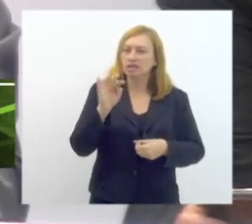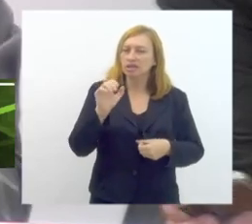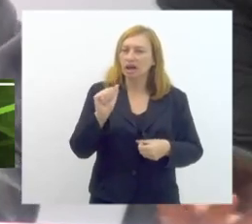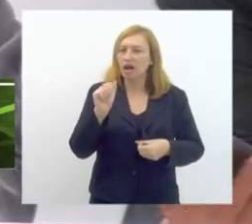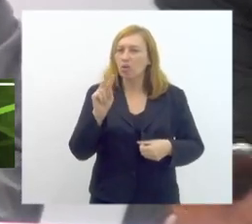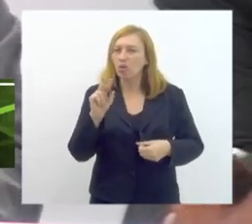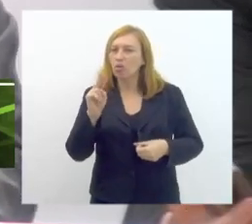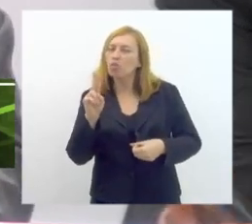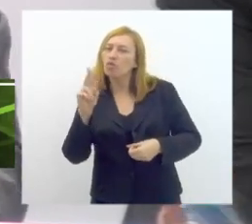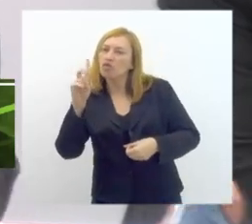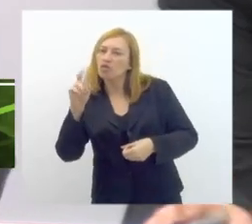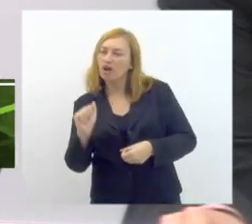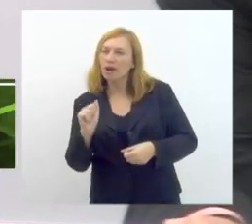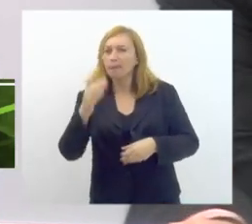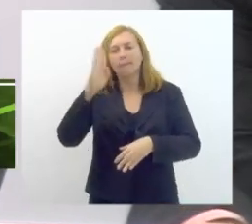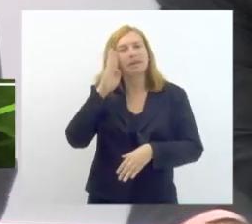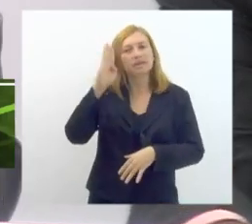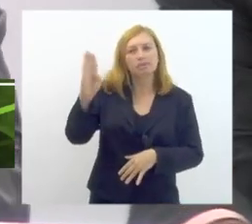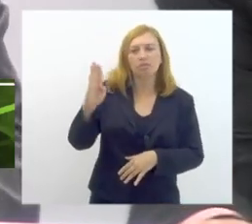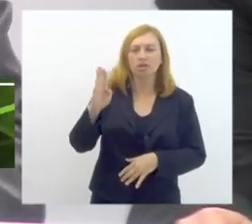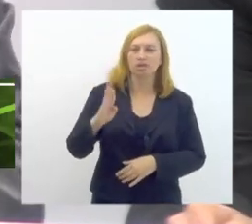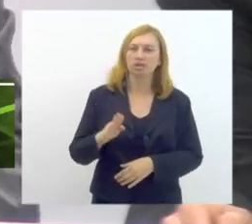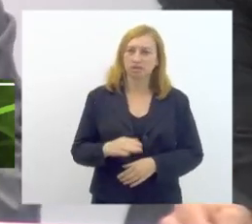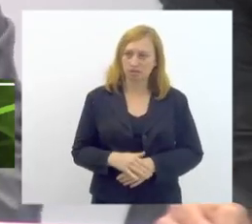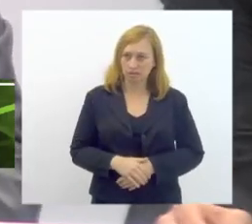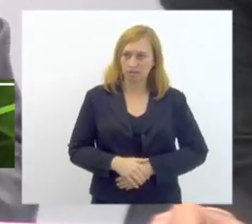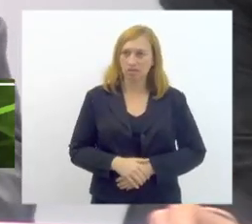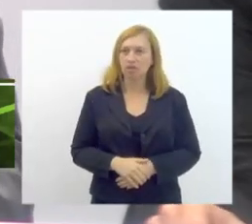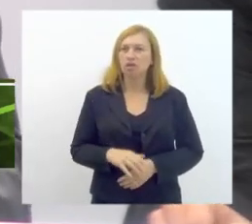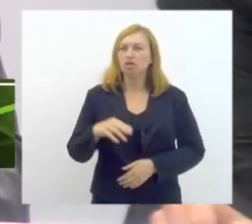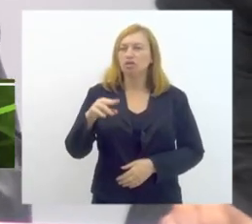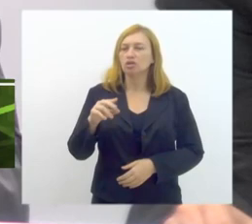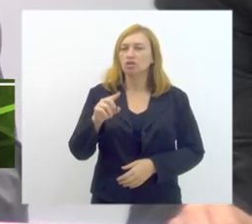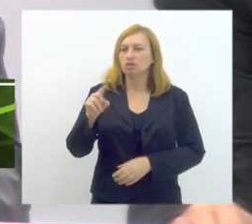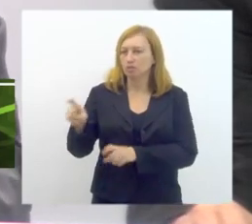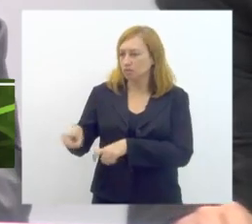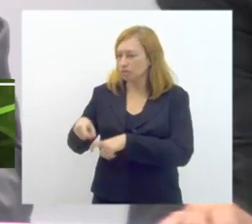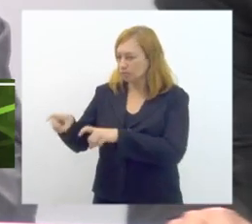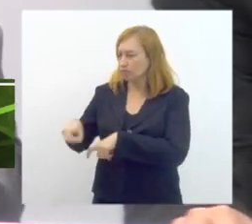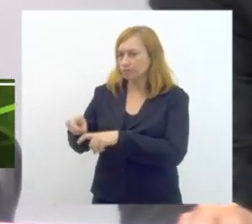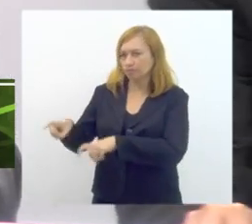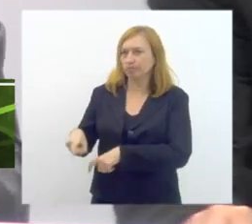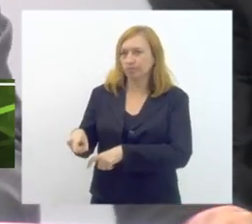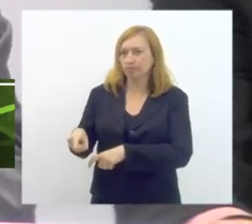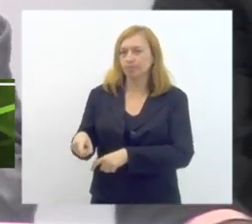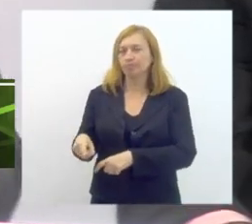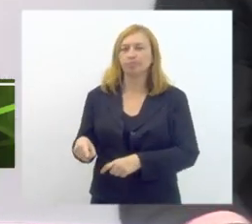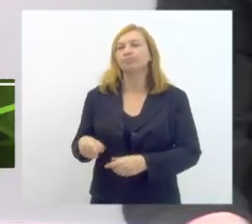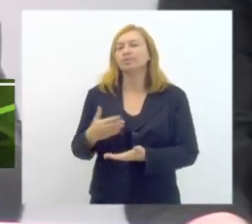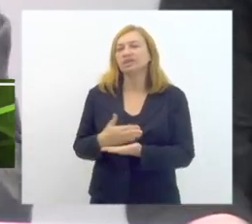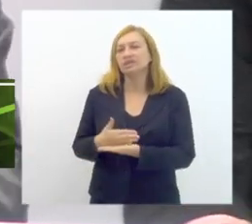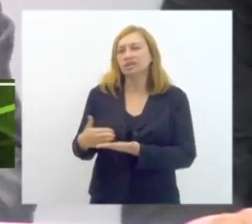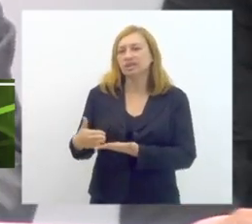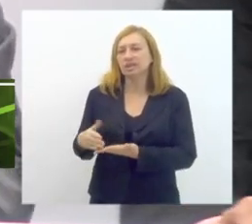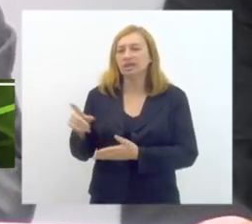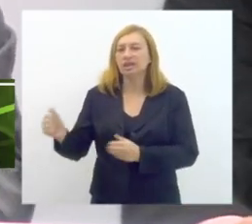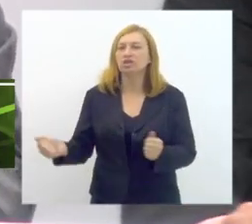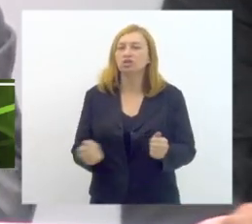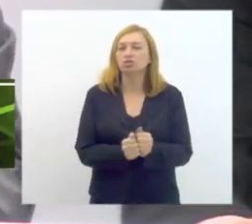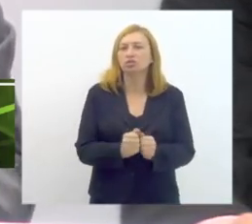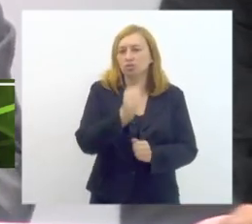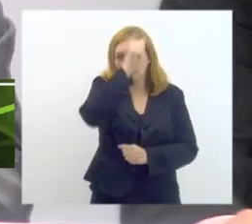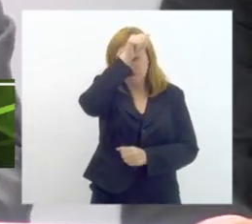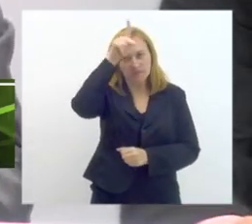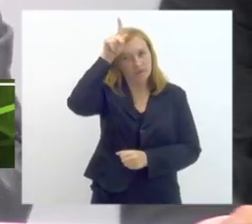aqui, principalmente para a zona rural, foi um programa implantado piloto por Itauva, junto com o prefeito Léo